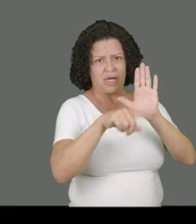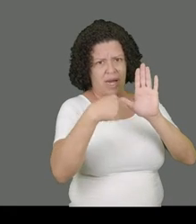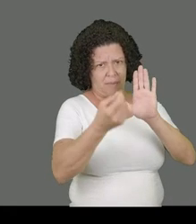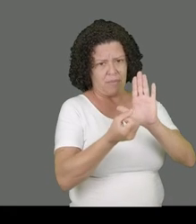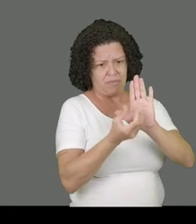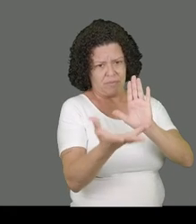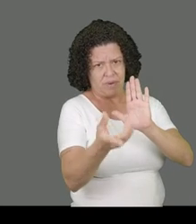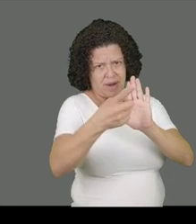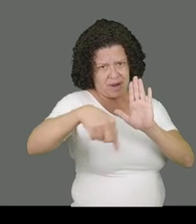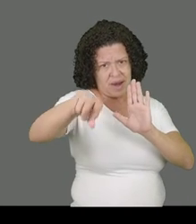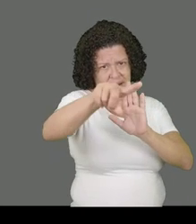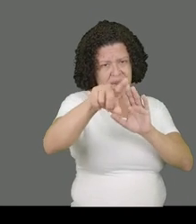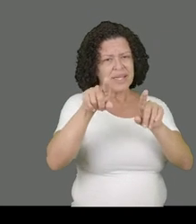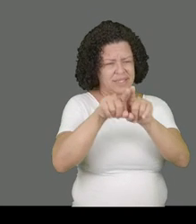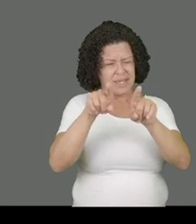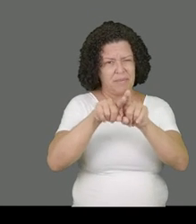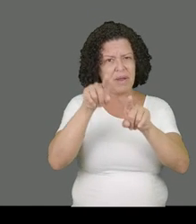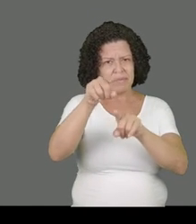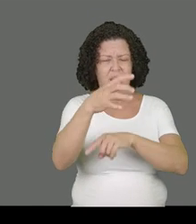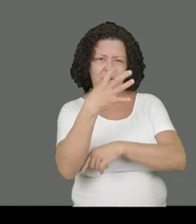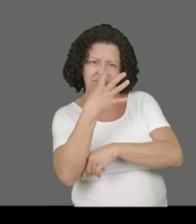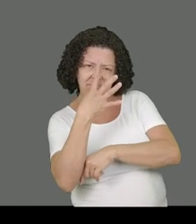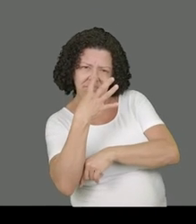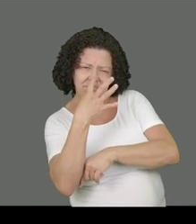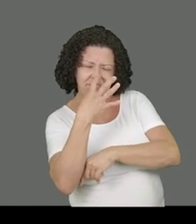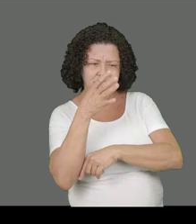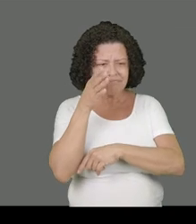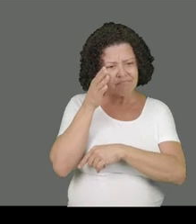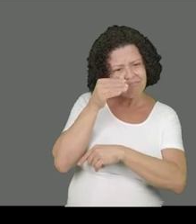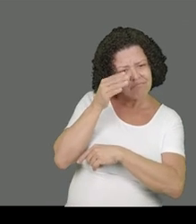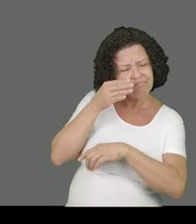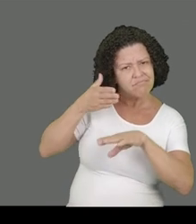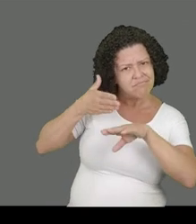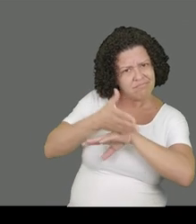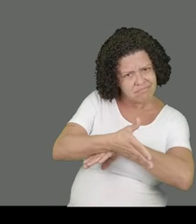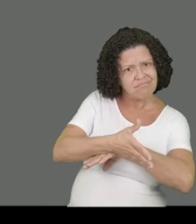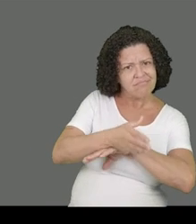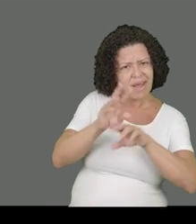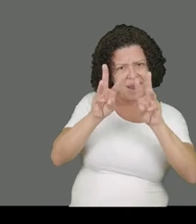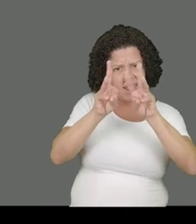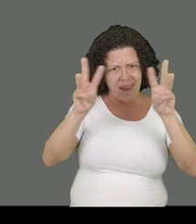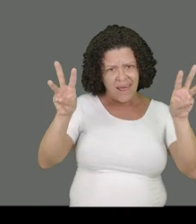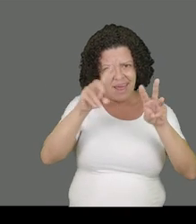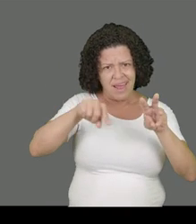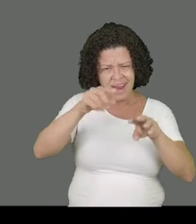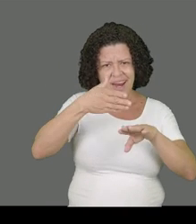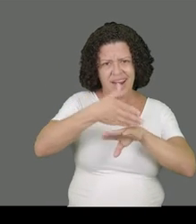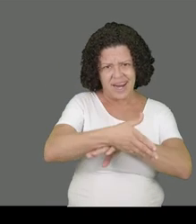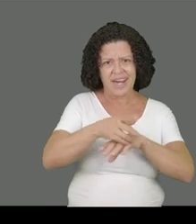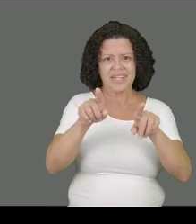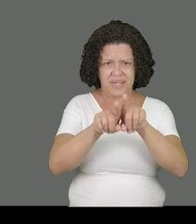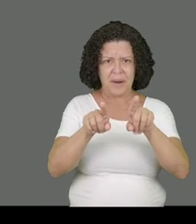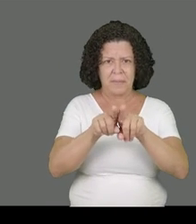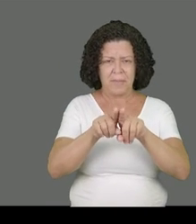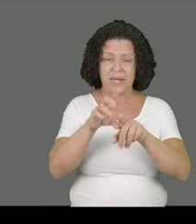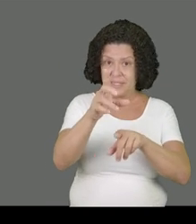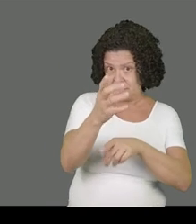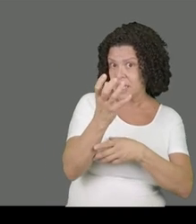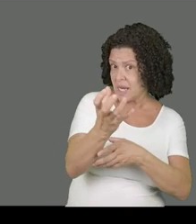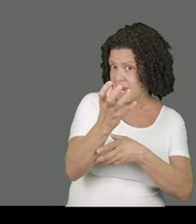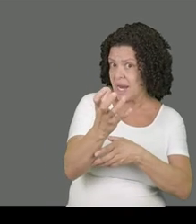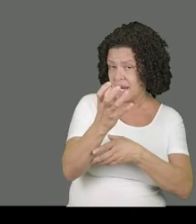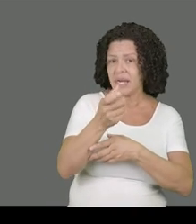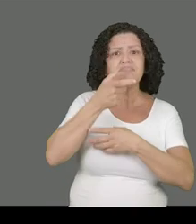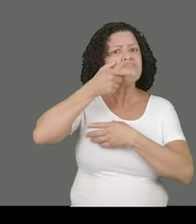eu vou deixar aqui nos comentários também, para que vocês possam acessar e ler a mensagem na